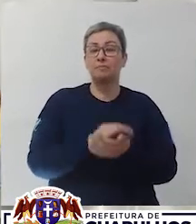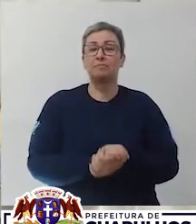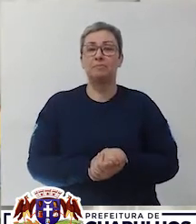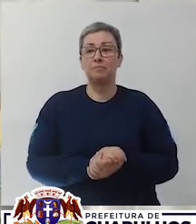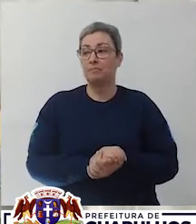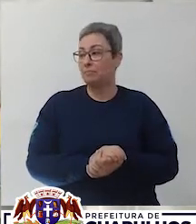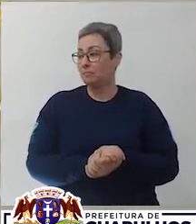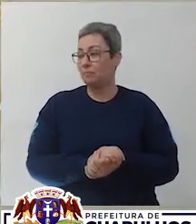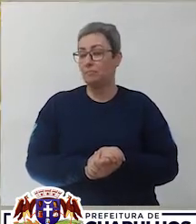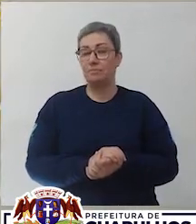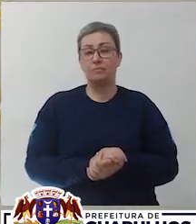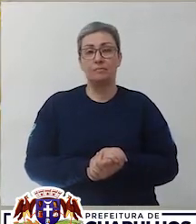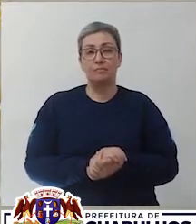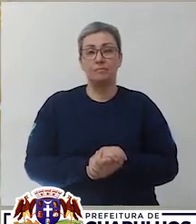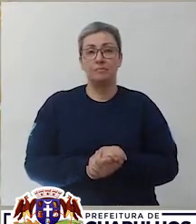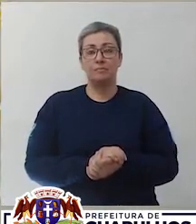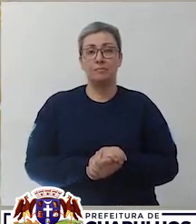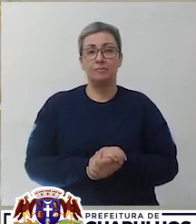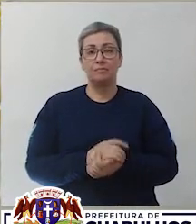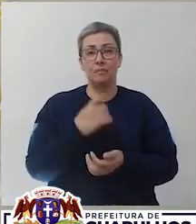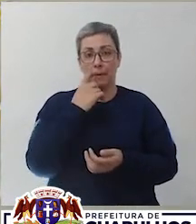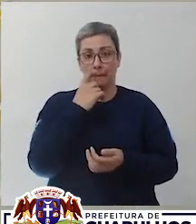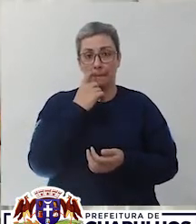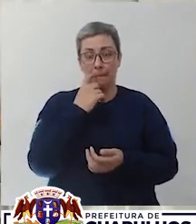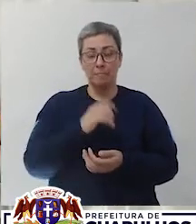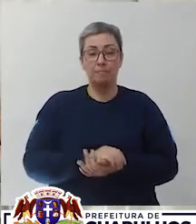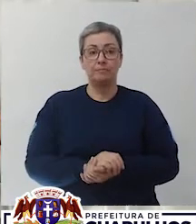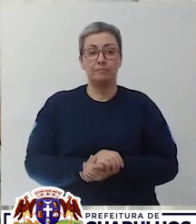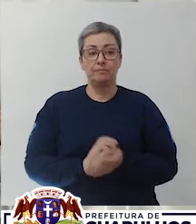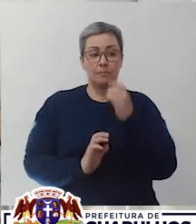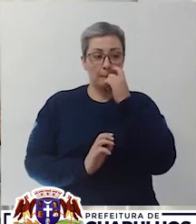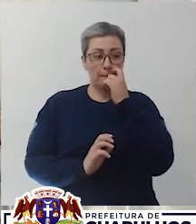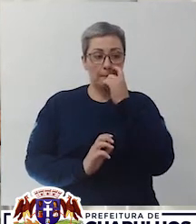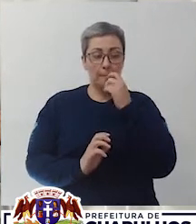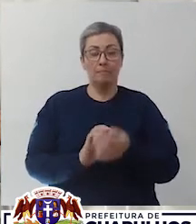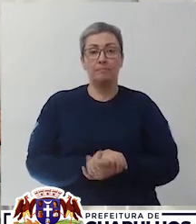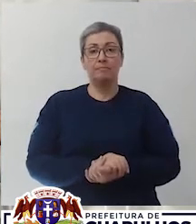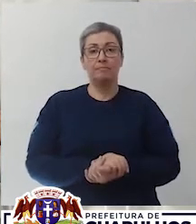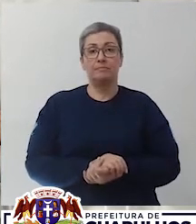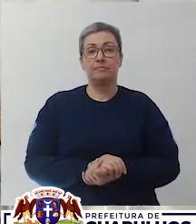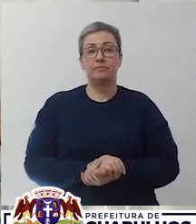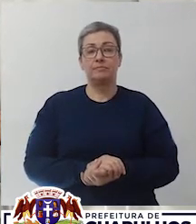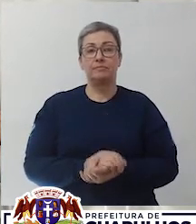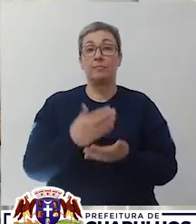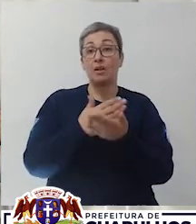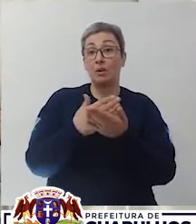Vamos começar? Olha, começar a gente vai colocar o milho.